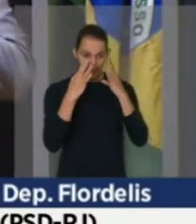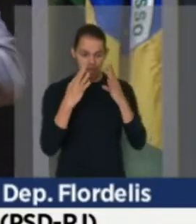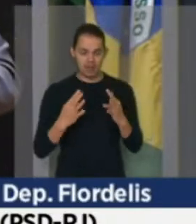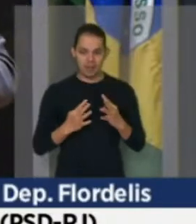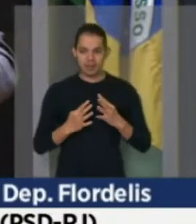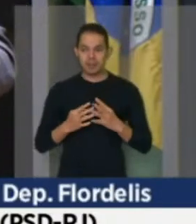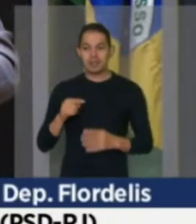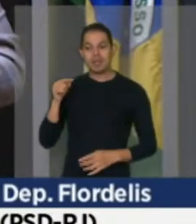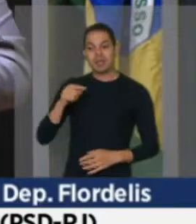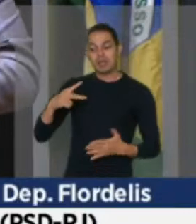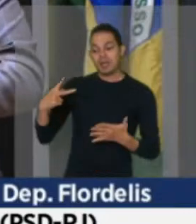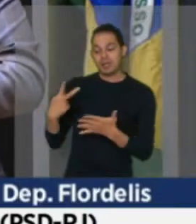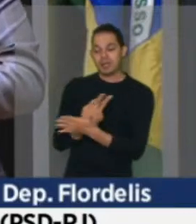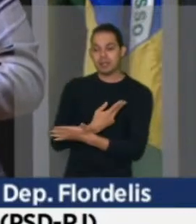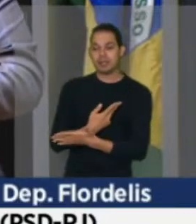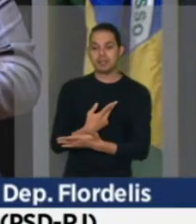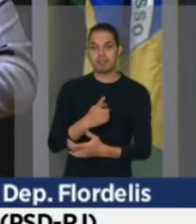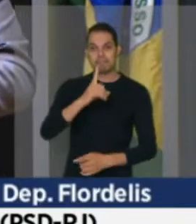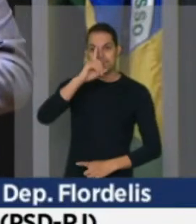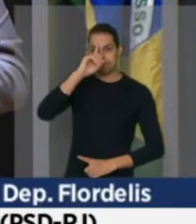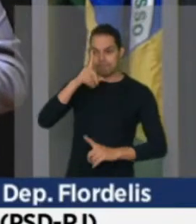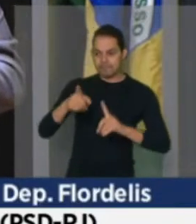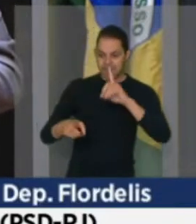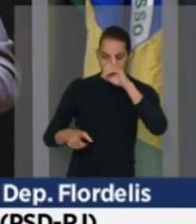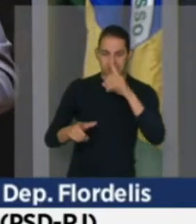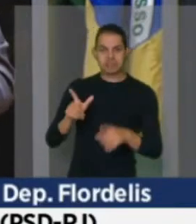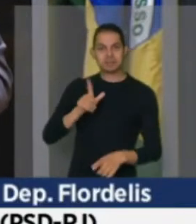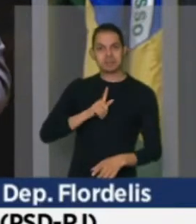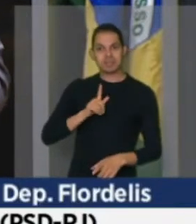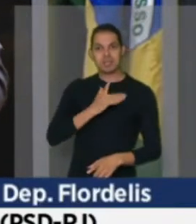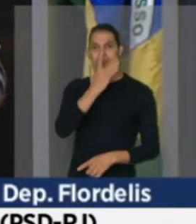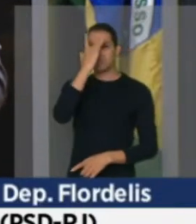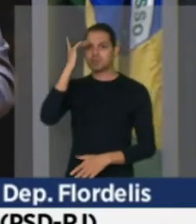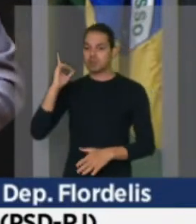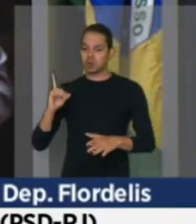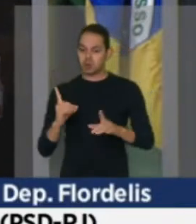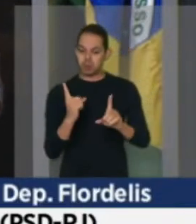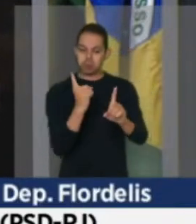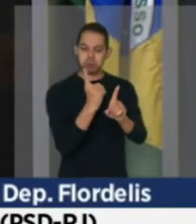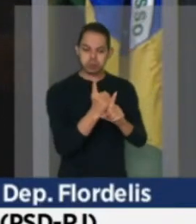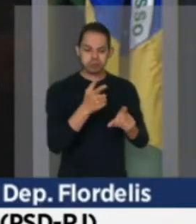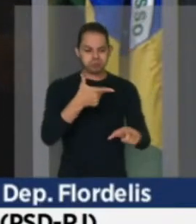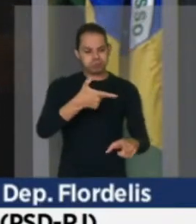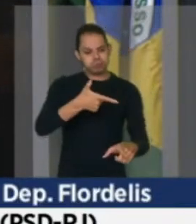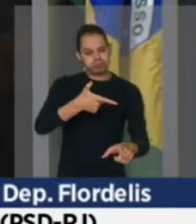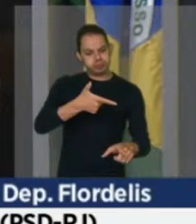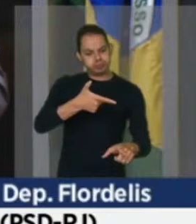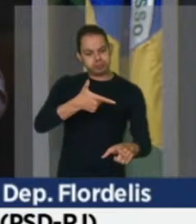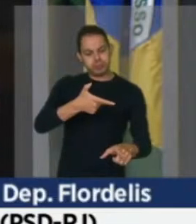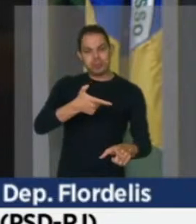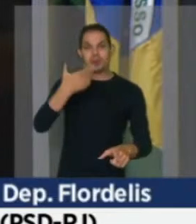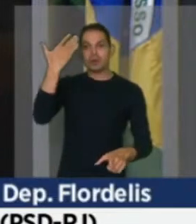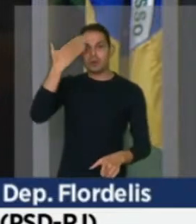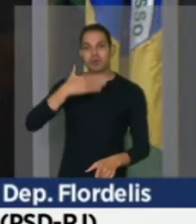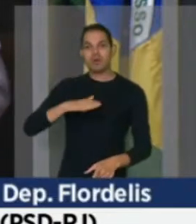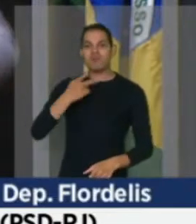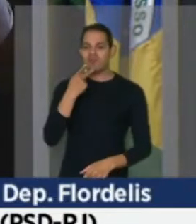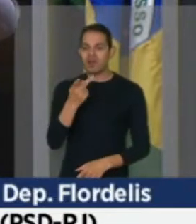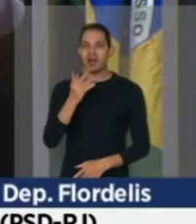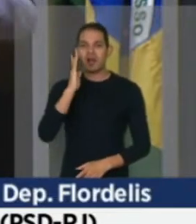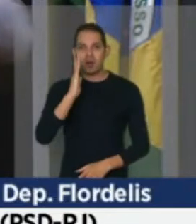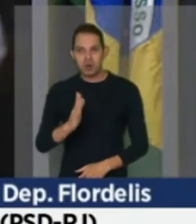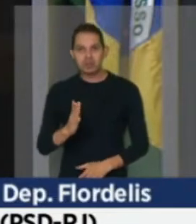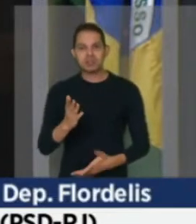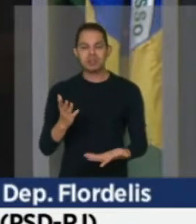temos nesse caso mandantes e executores identificados, confessos, e